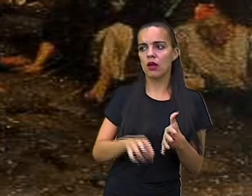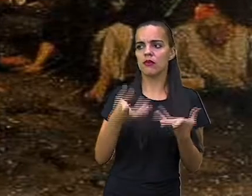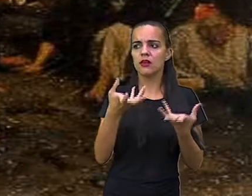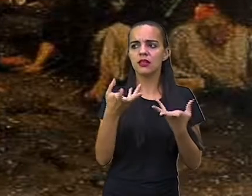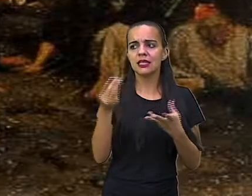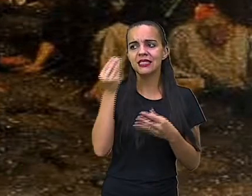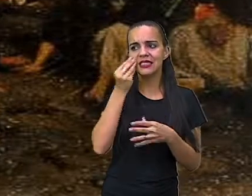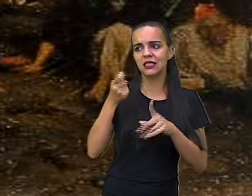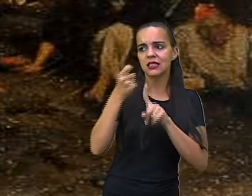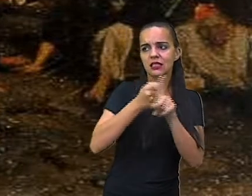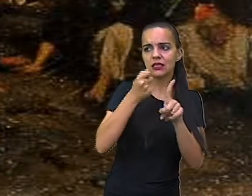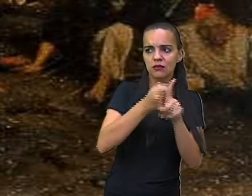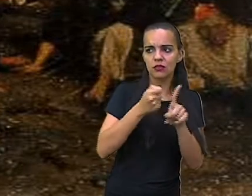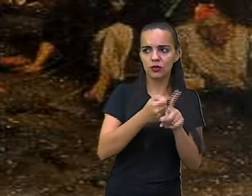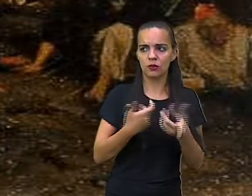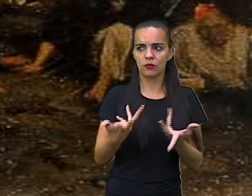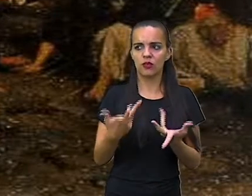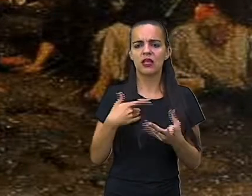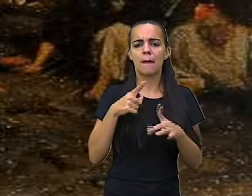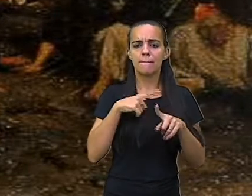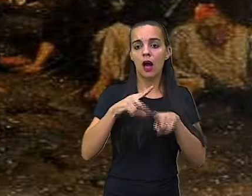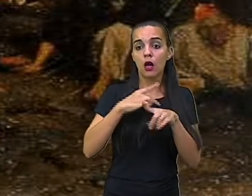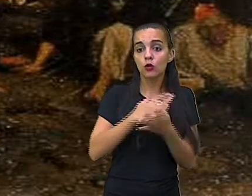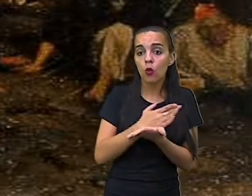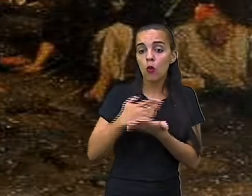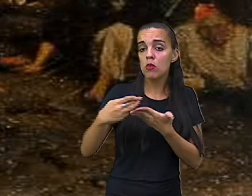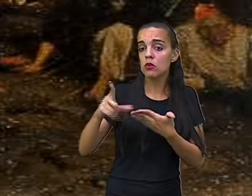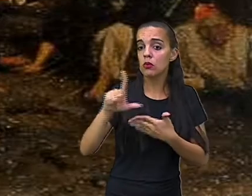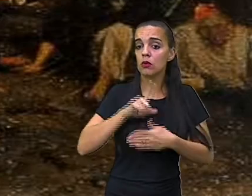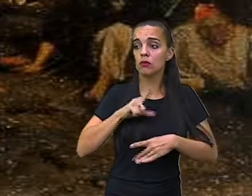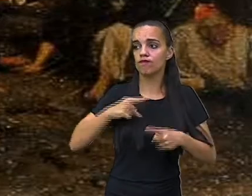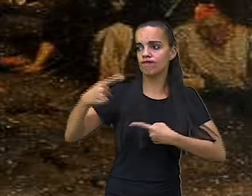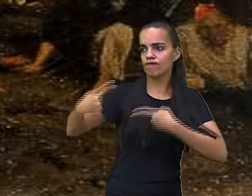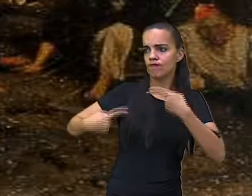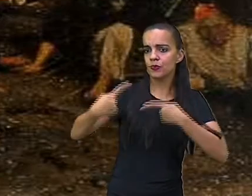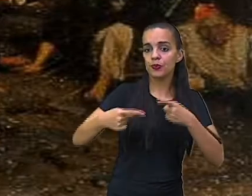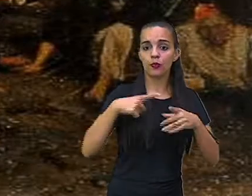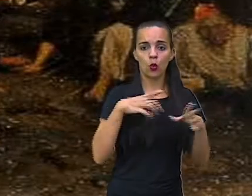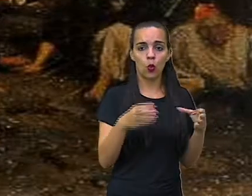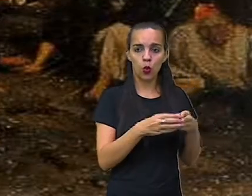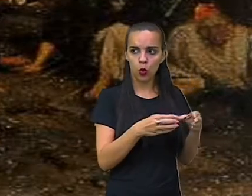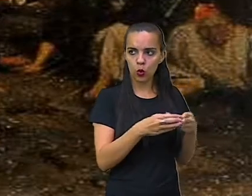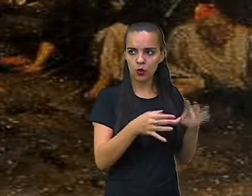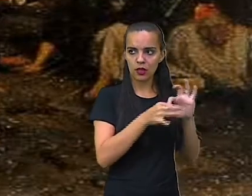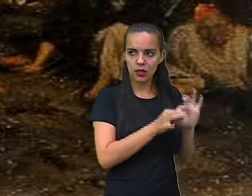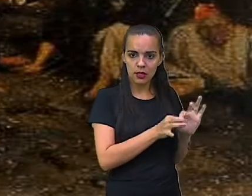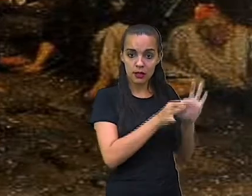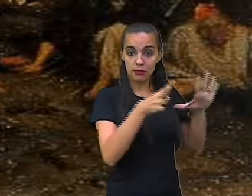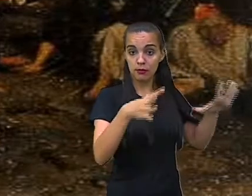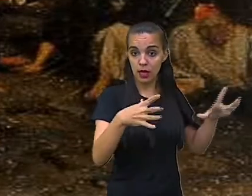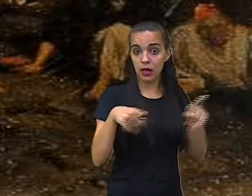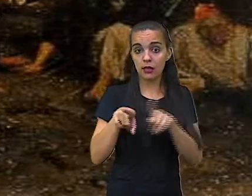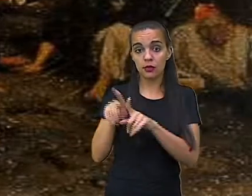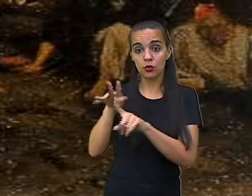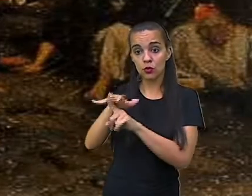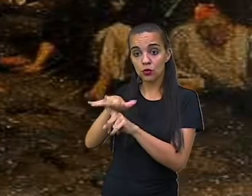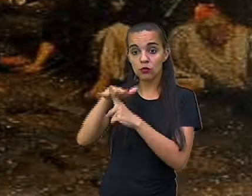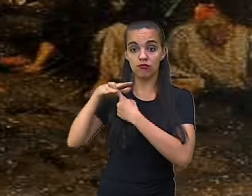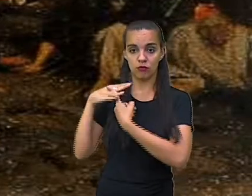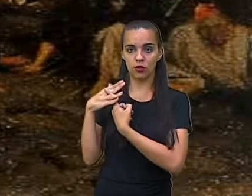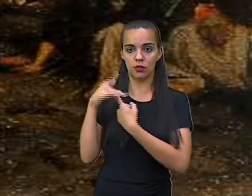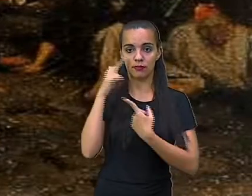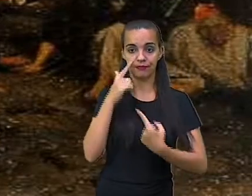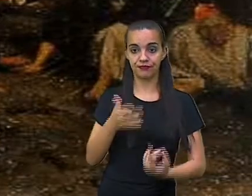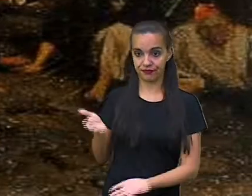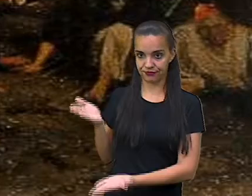foram marcados pelas intensas disputas entre liberais e socialistas, como essa imagem que